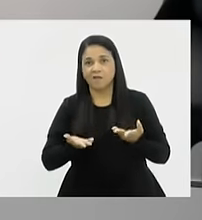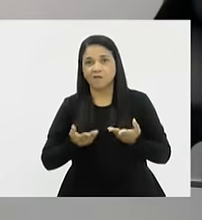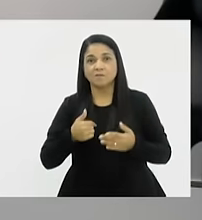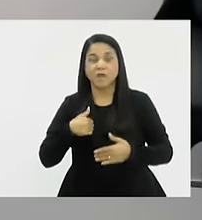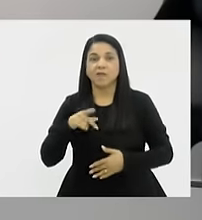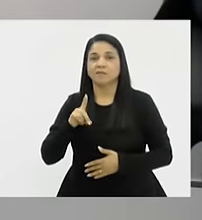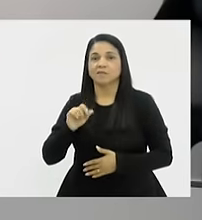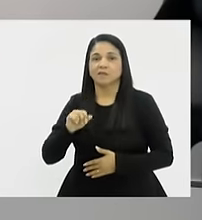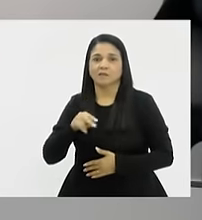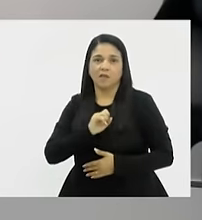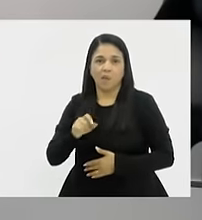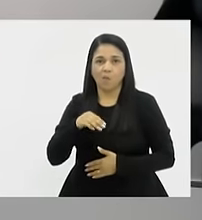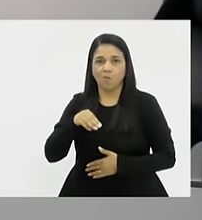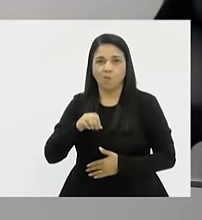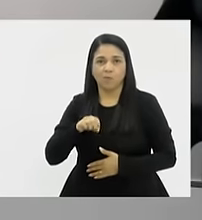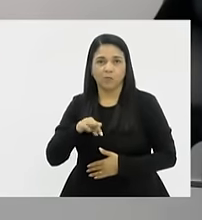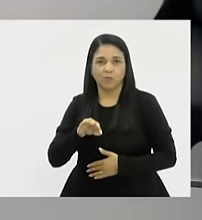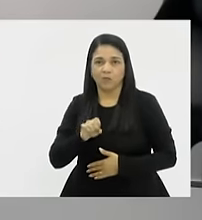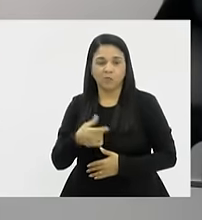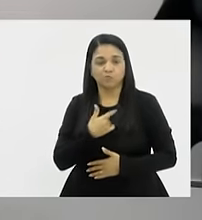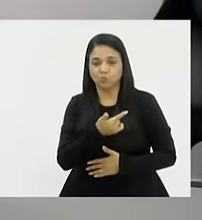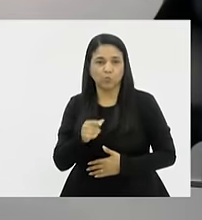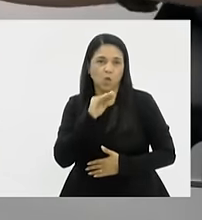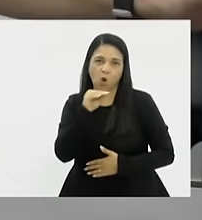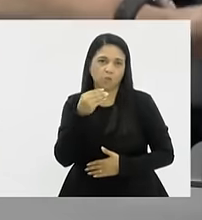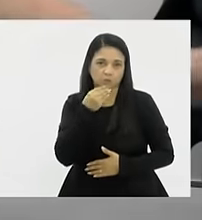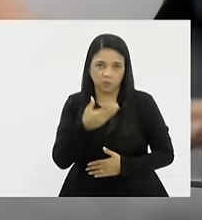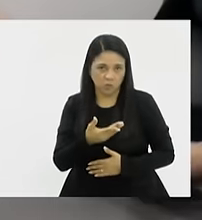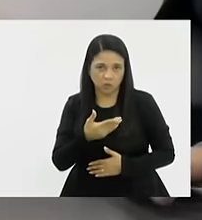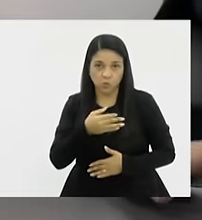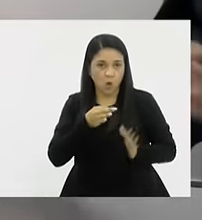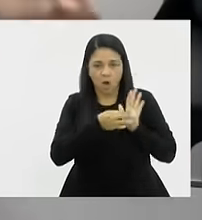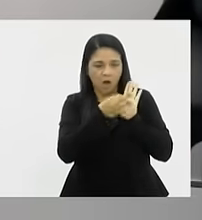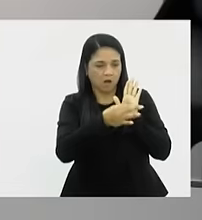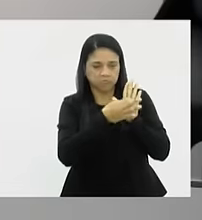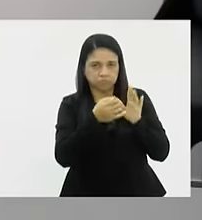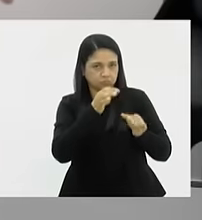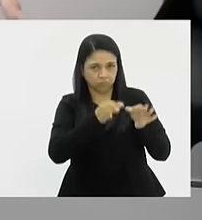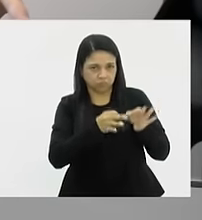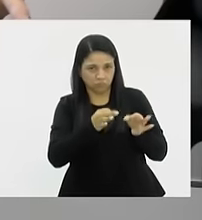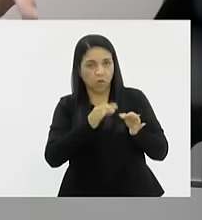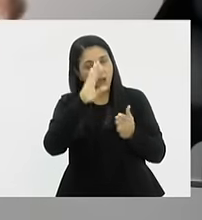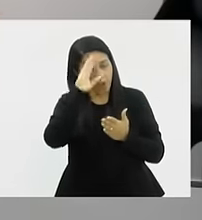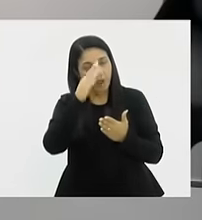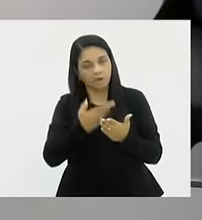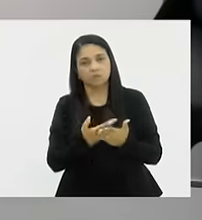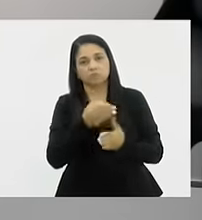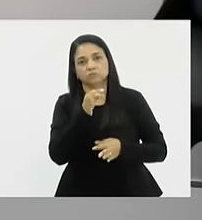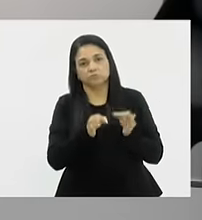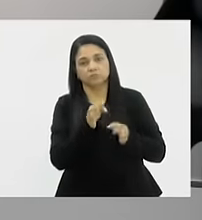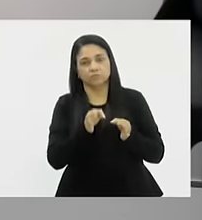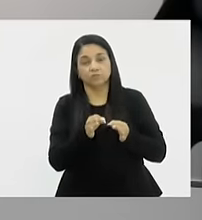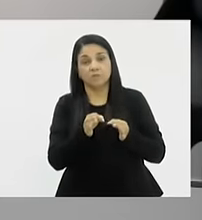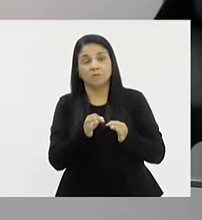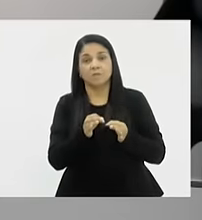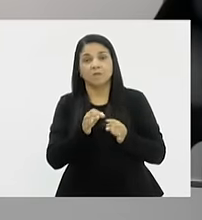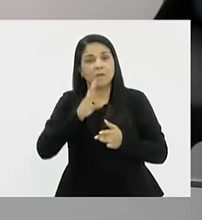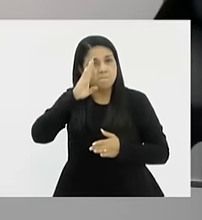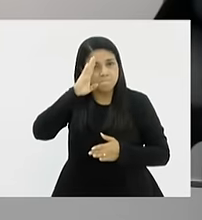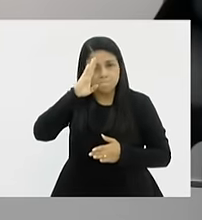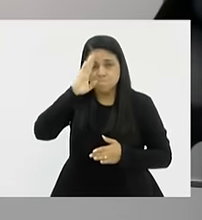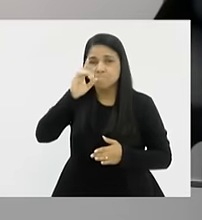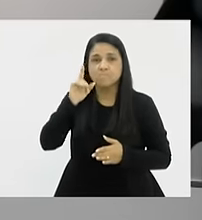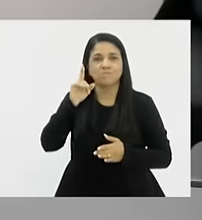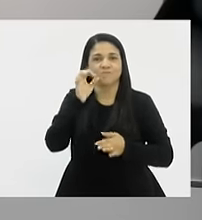não tem essa oportunidade. Não critico a justiça, creio na justiça, mas a maior justiça é